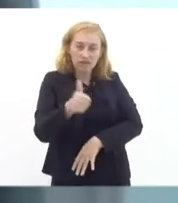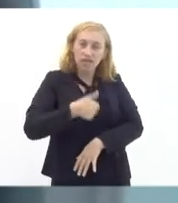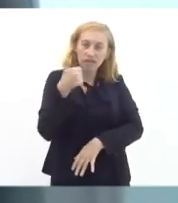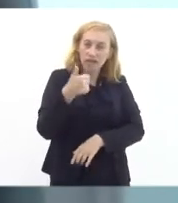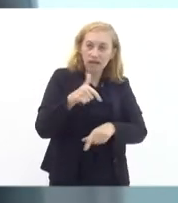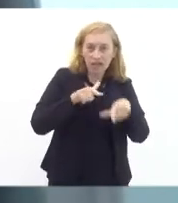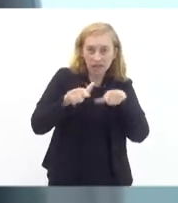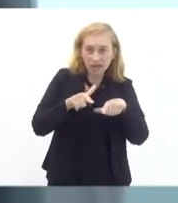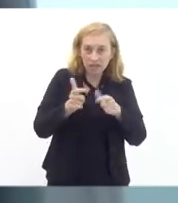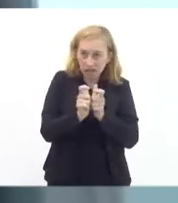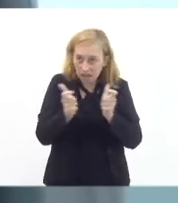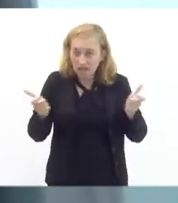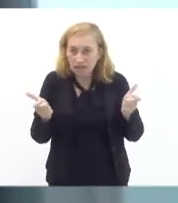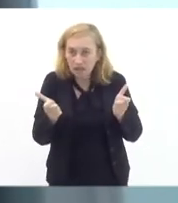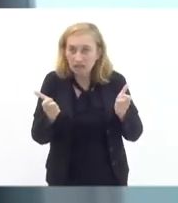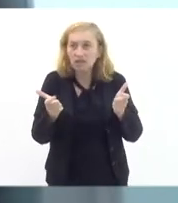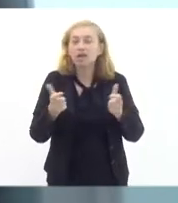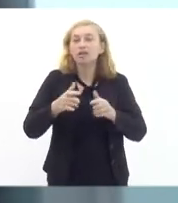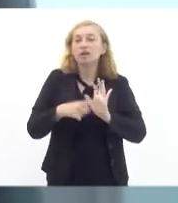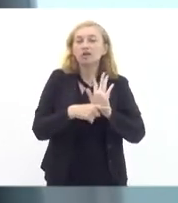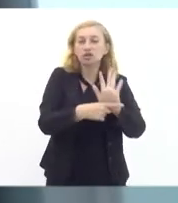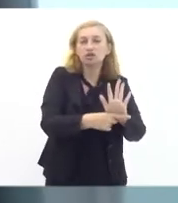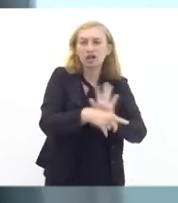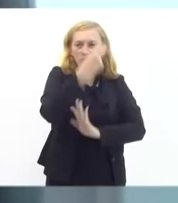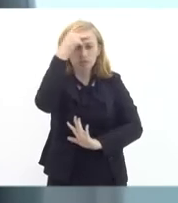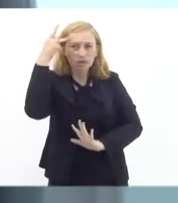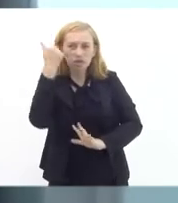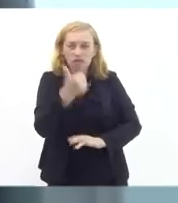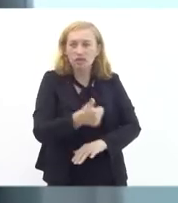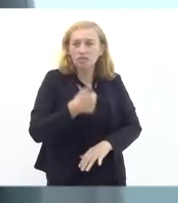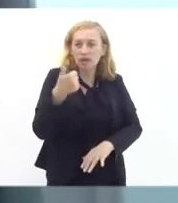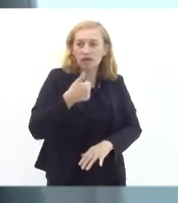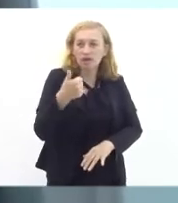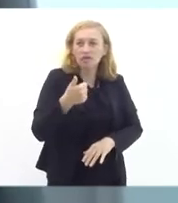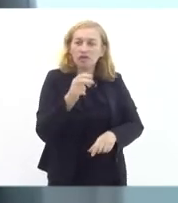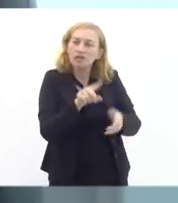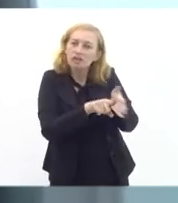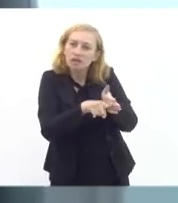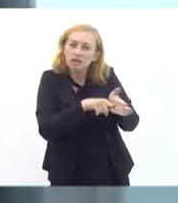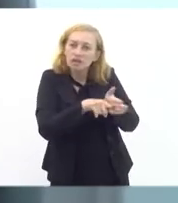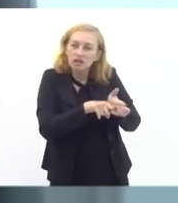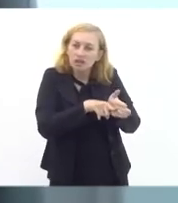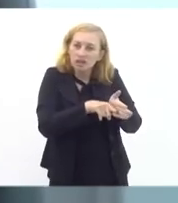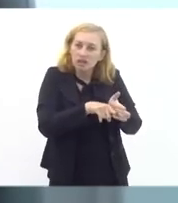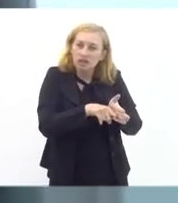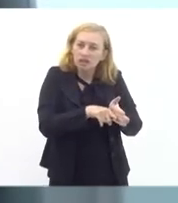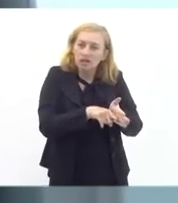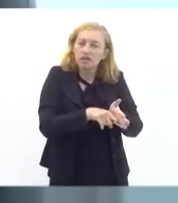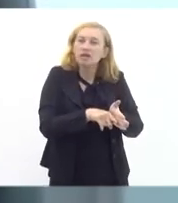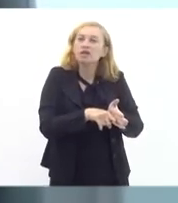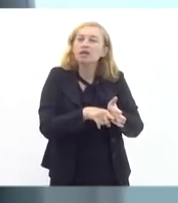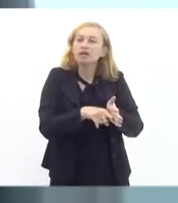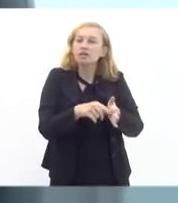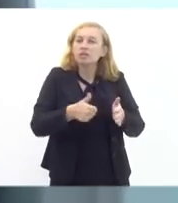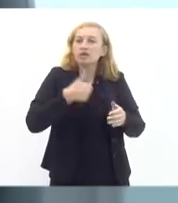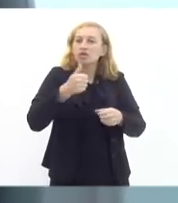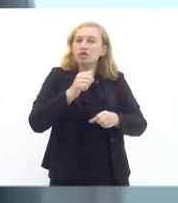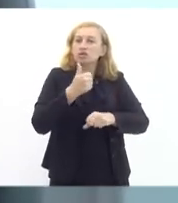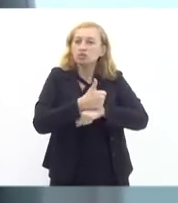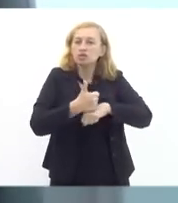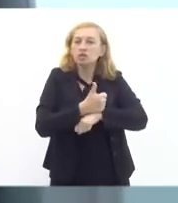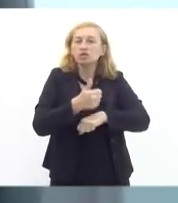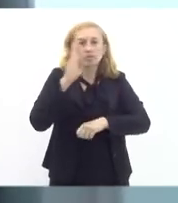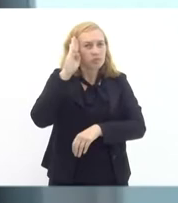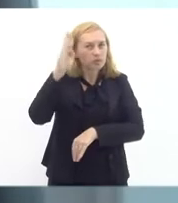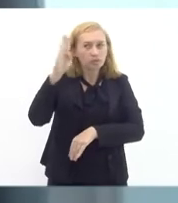possa ajudar as pessoas a socializar melhor os animais, a fiscalizar a prática dos profissionais e, principalmente, essa questão da venda,